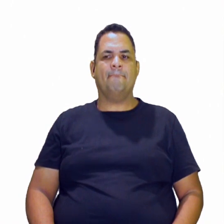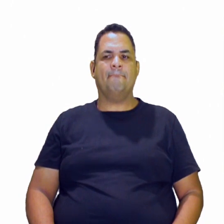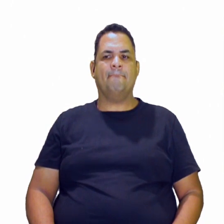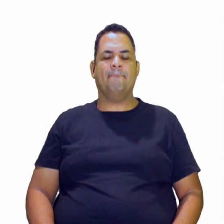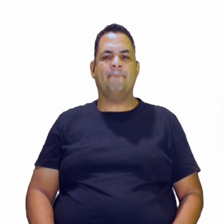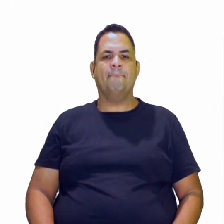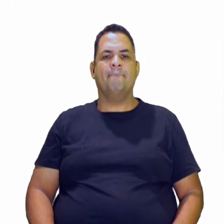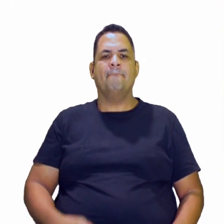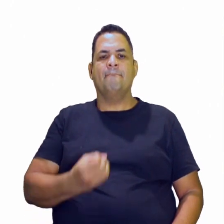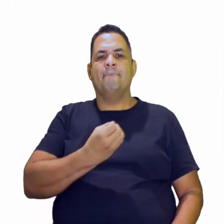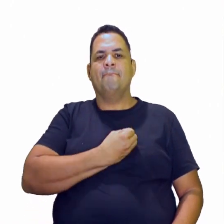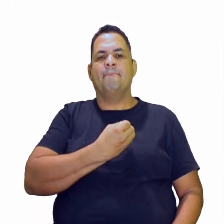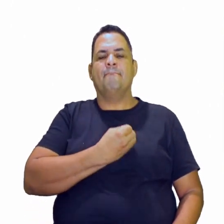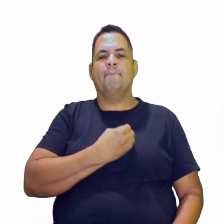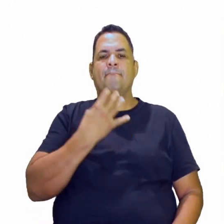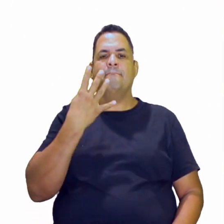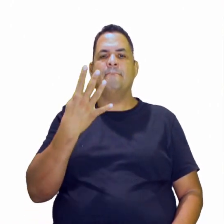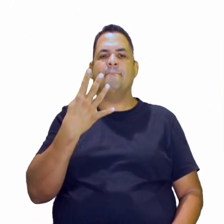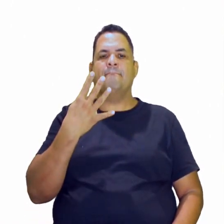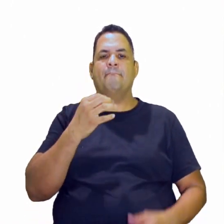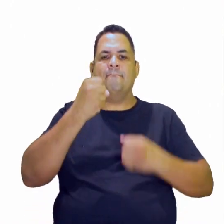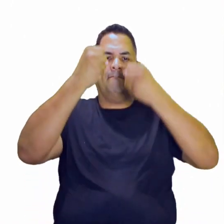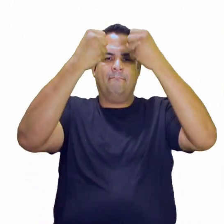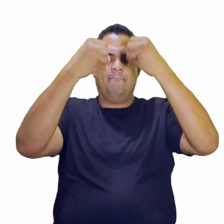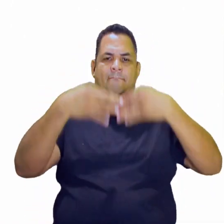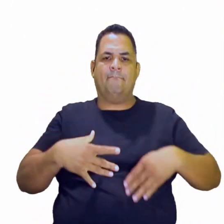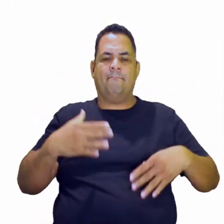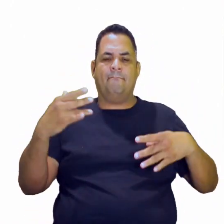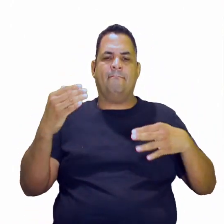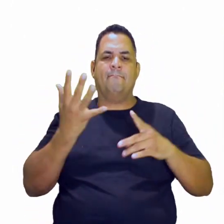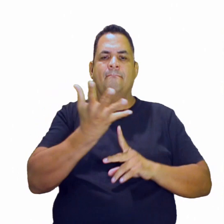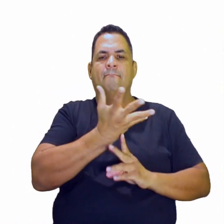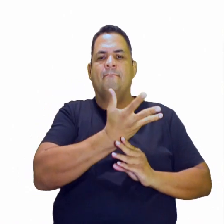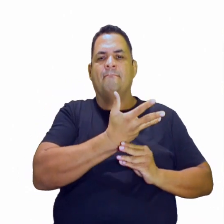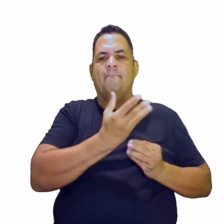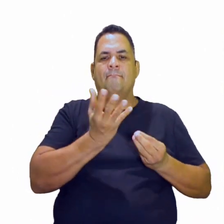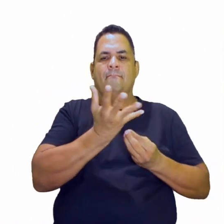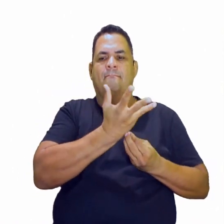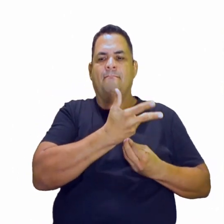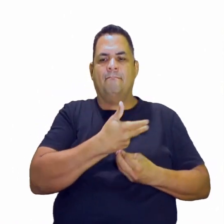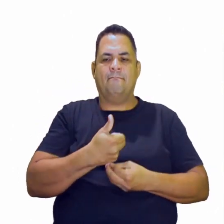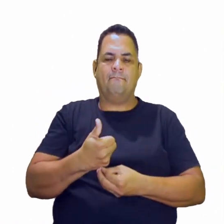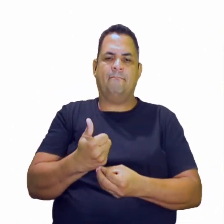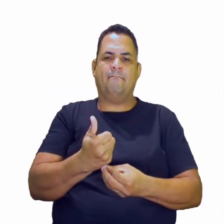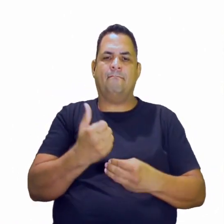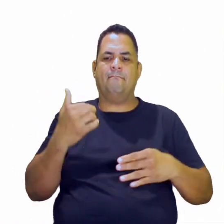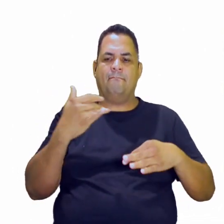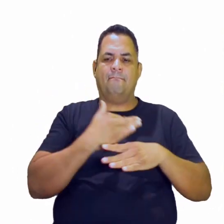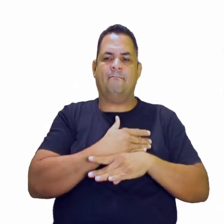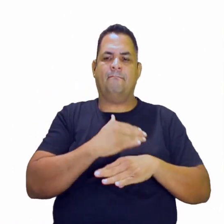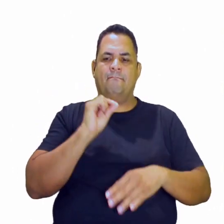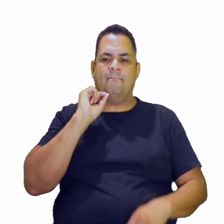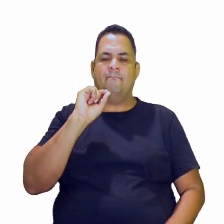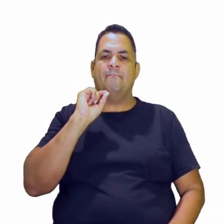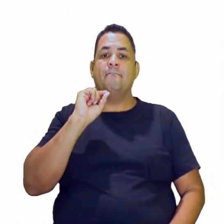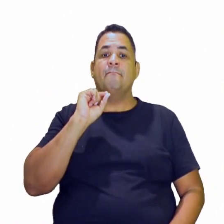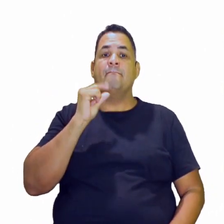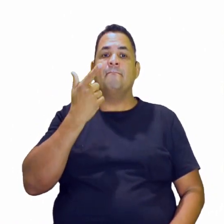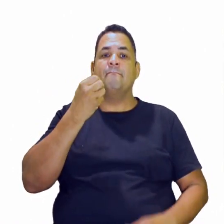Vamos para a questão de número 4. Explique o que é arte urbana. Então, um conceito que